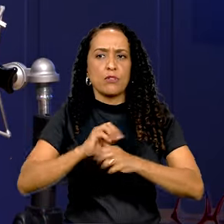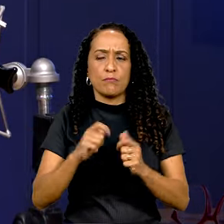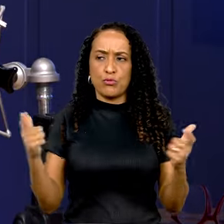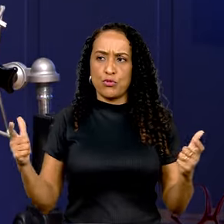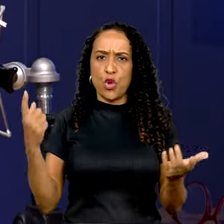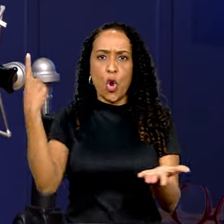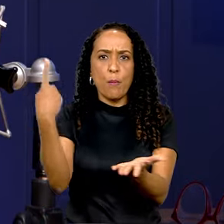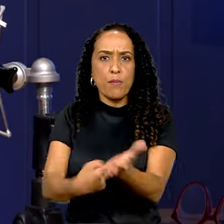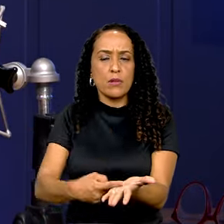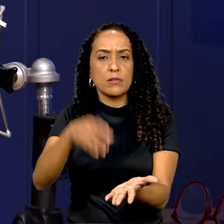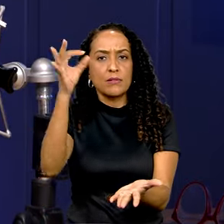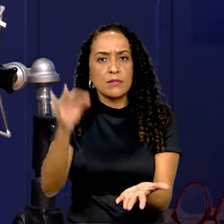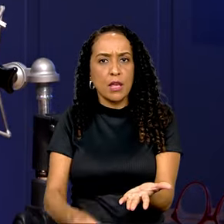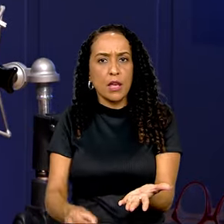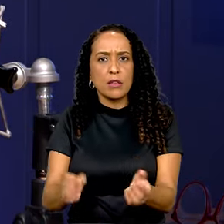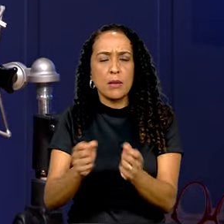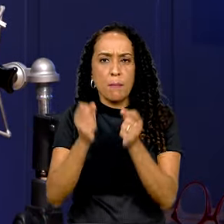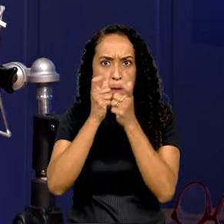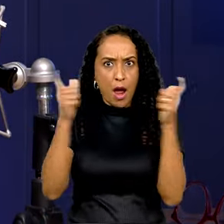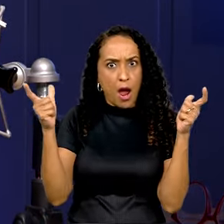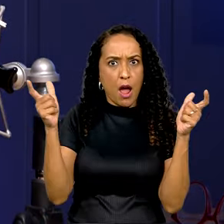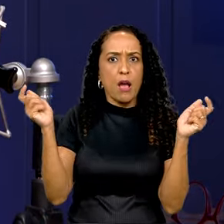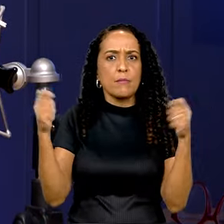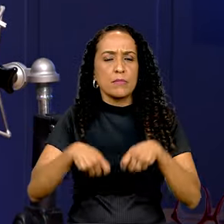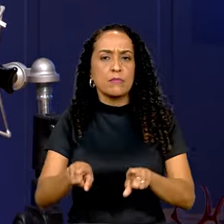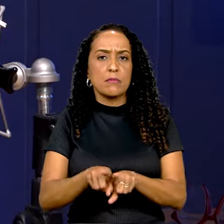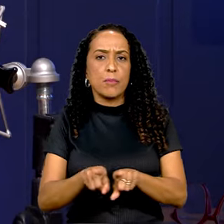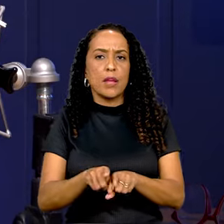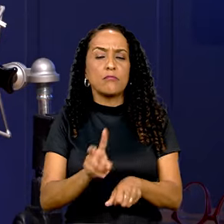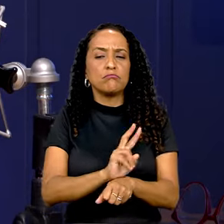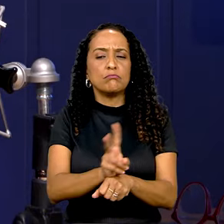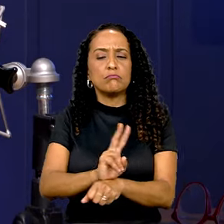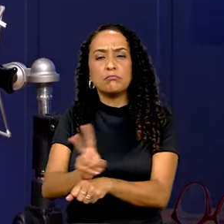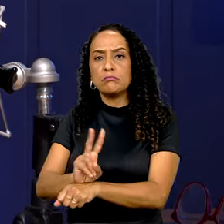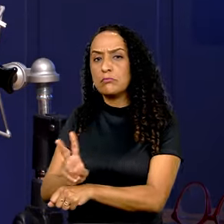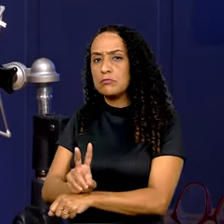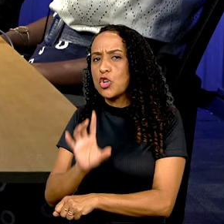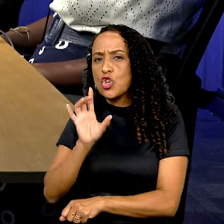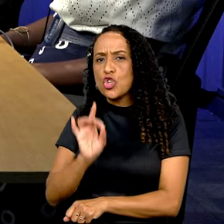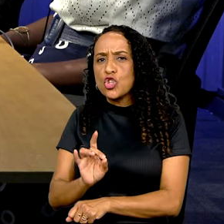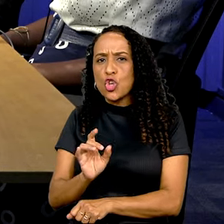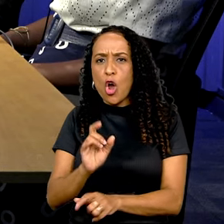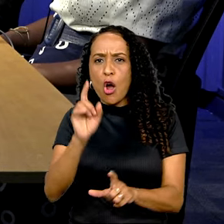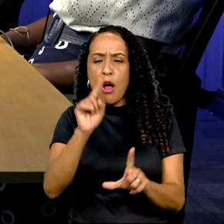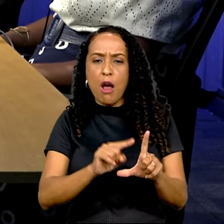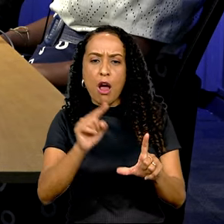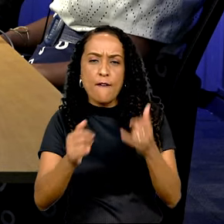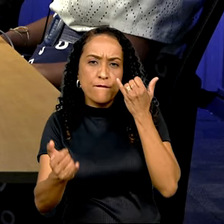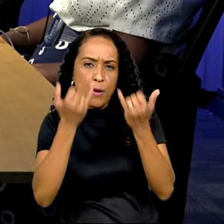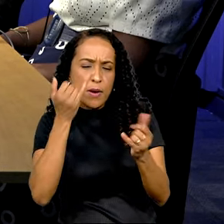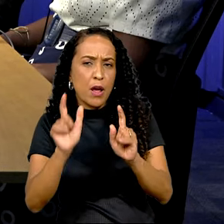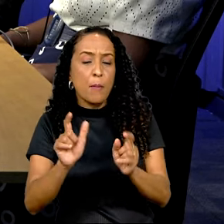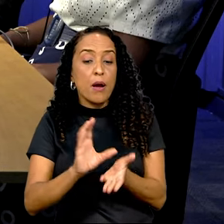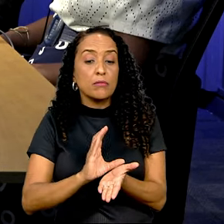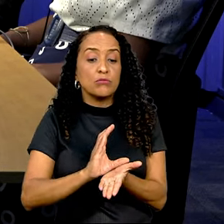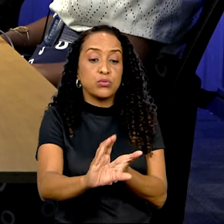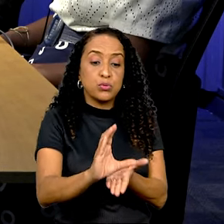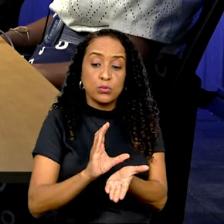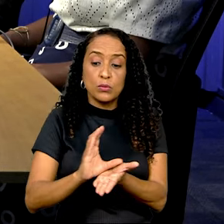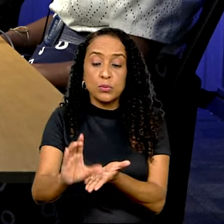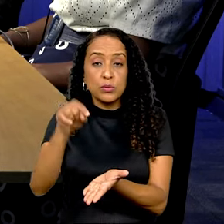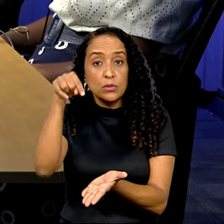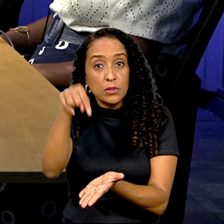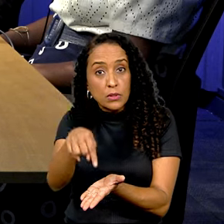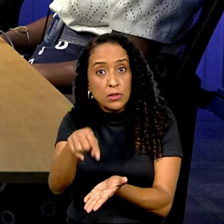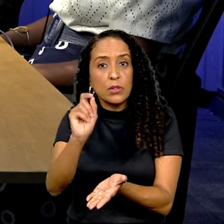compromissos vamos ter compromissos mais ambiciosos e vamos monitorar não só o dados mas o investimento que tá